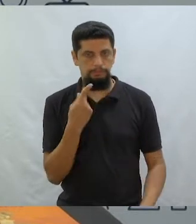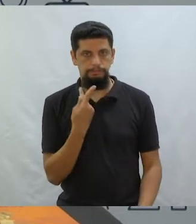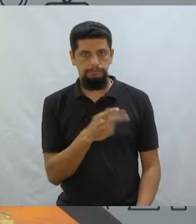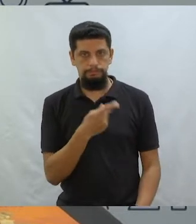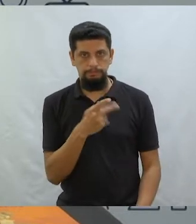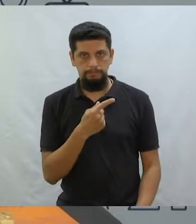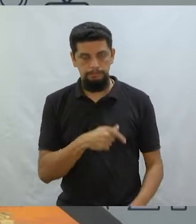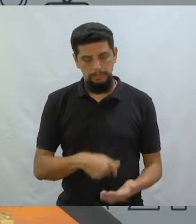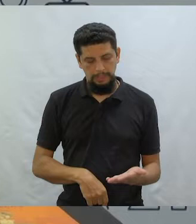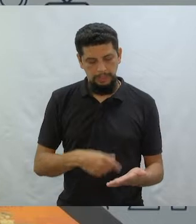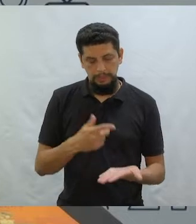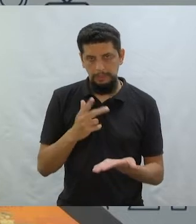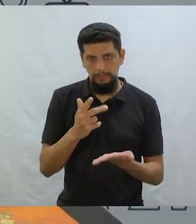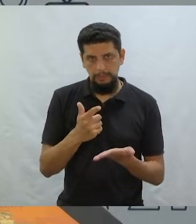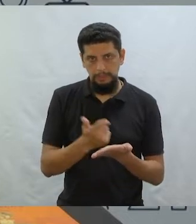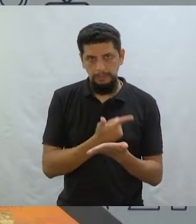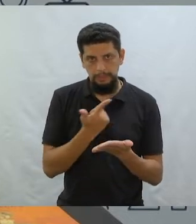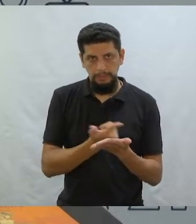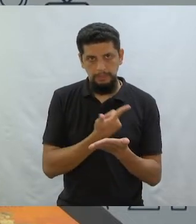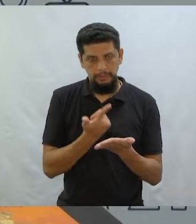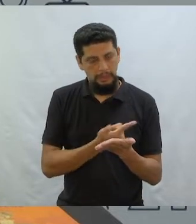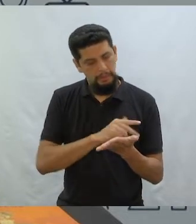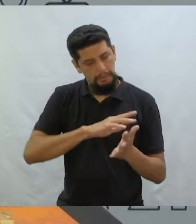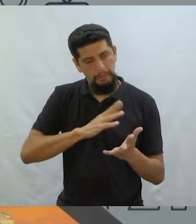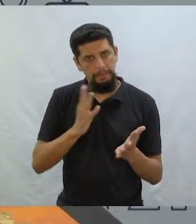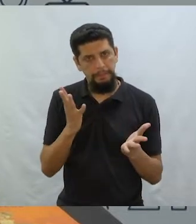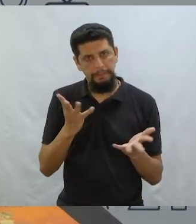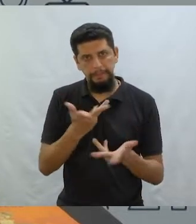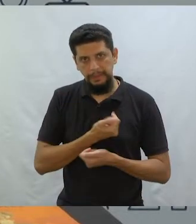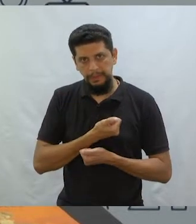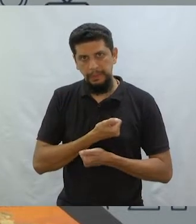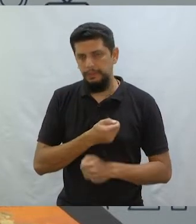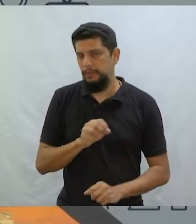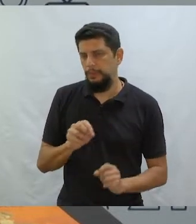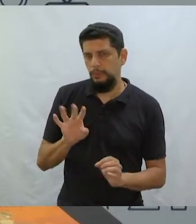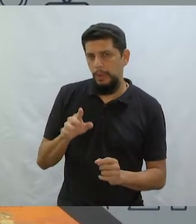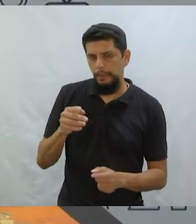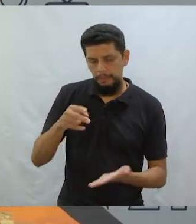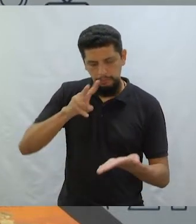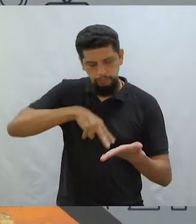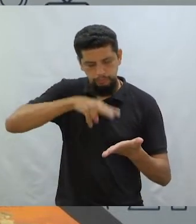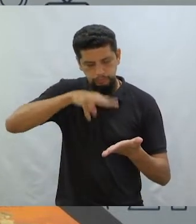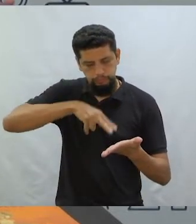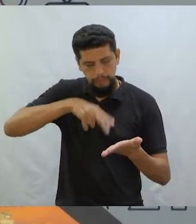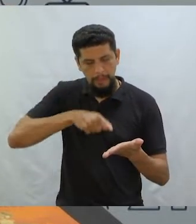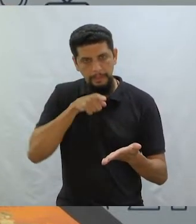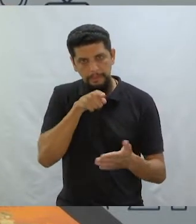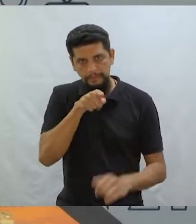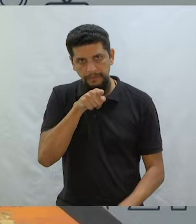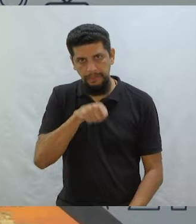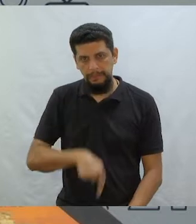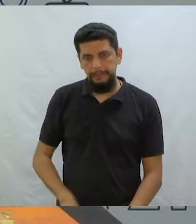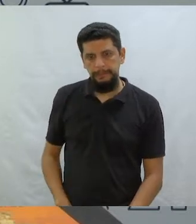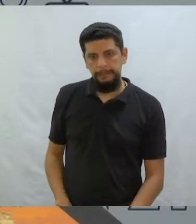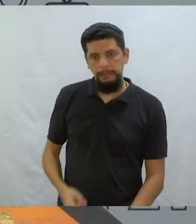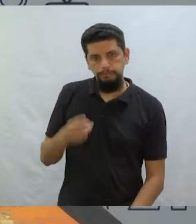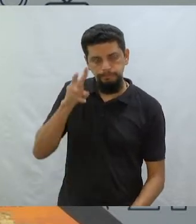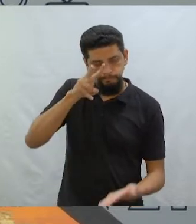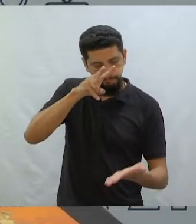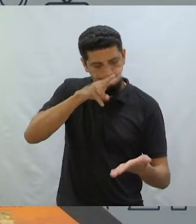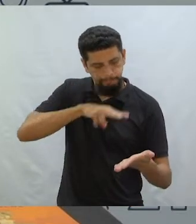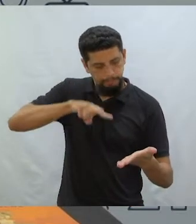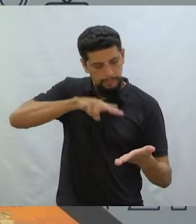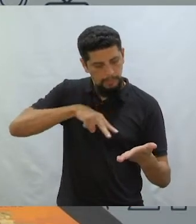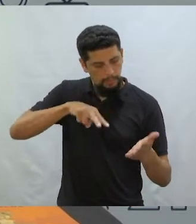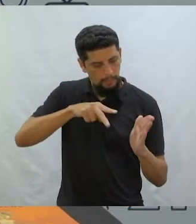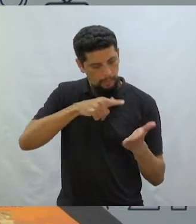delas são obras maravilhosas não é somente para você fazer a leitura é para você olhar o